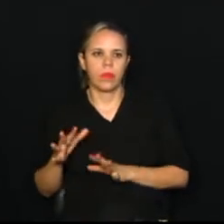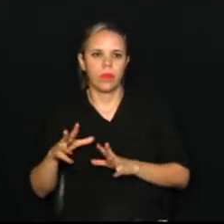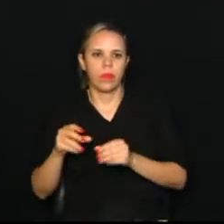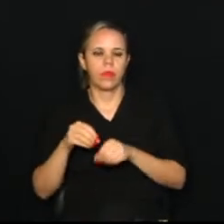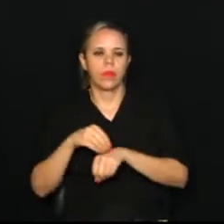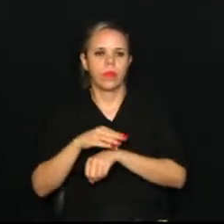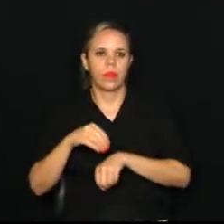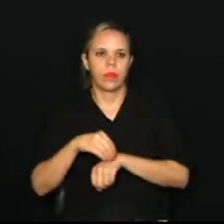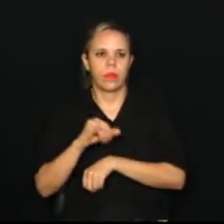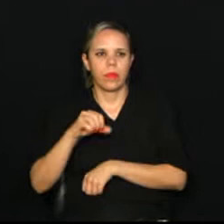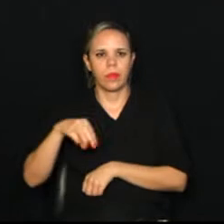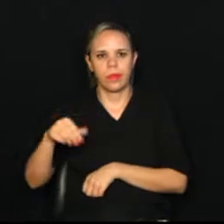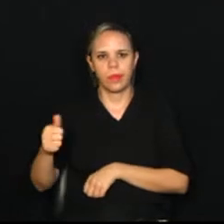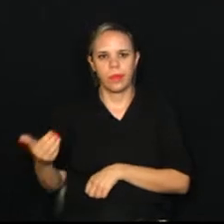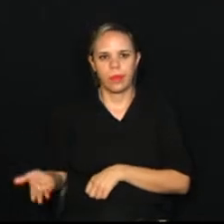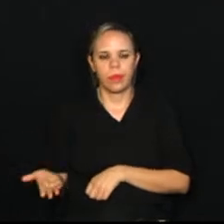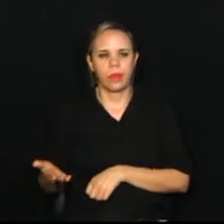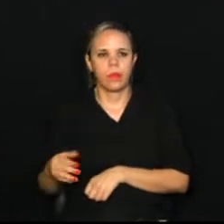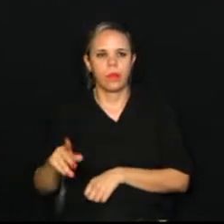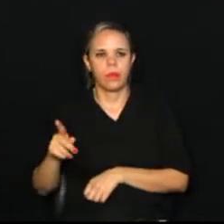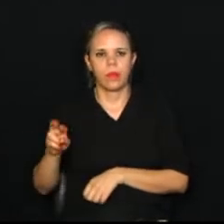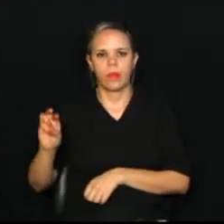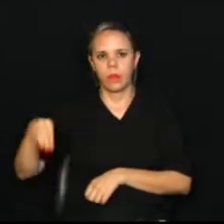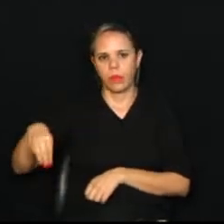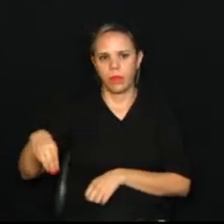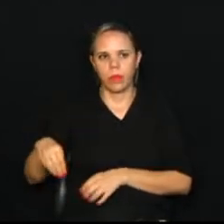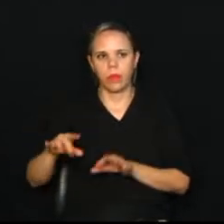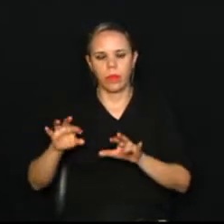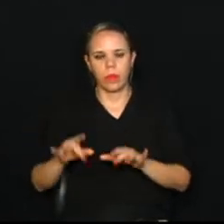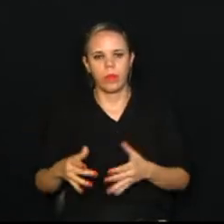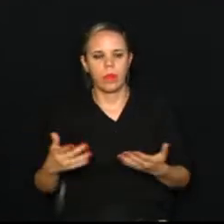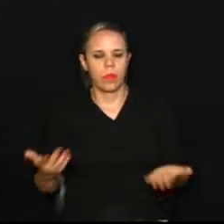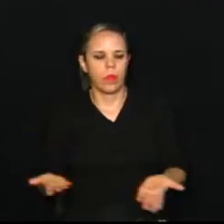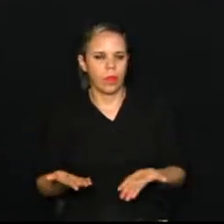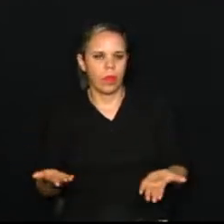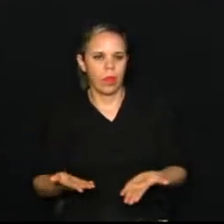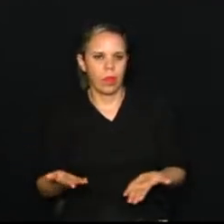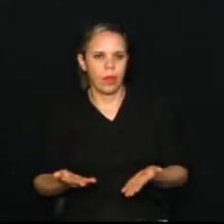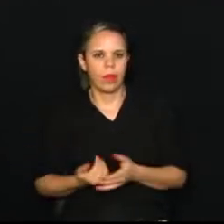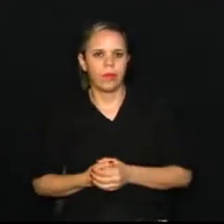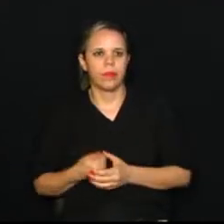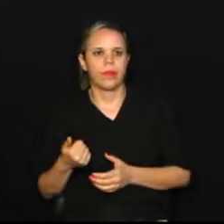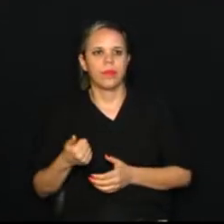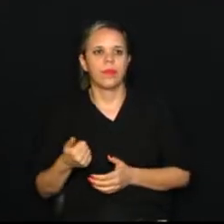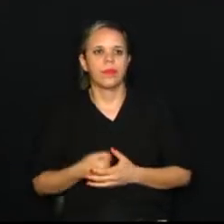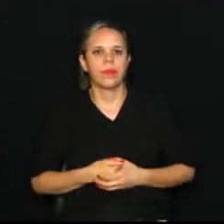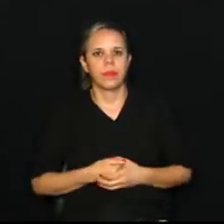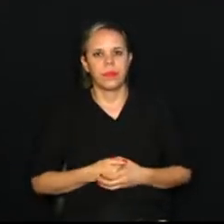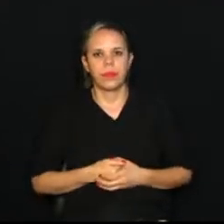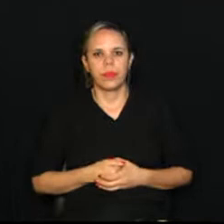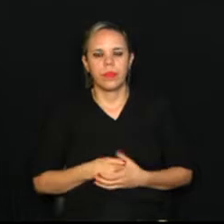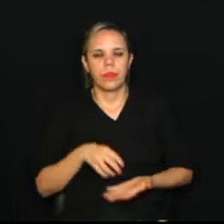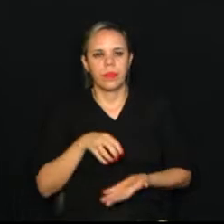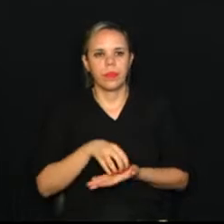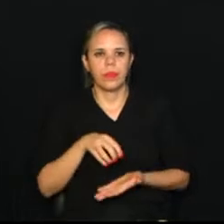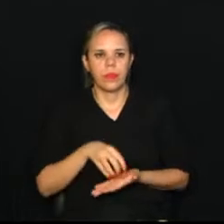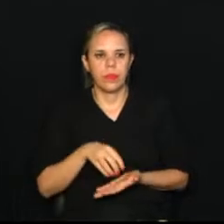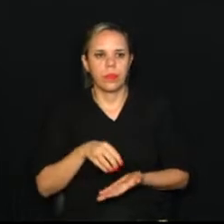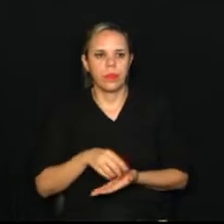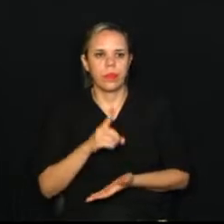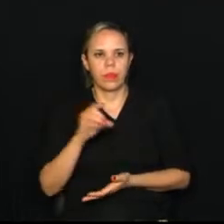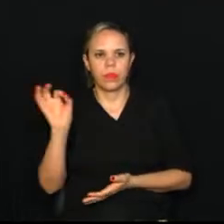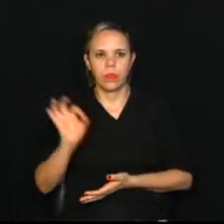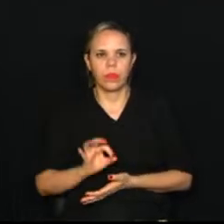passando pela IMA. O PROCON Digital. Hoje o PROCON é o primeiro órgão